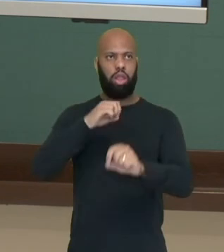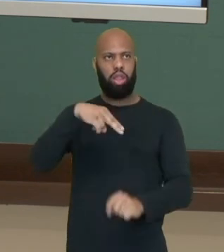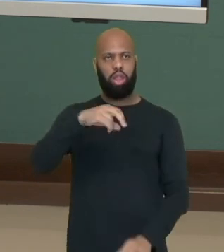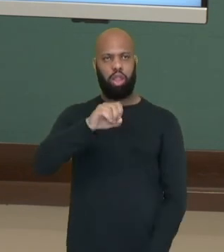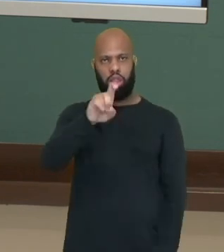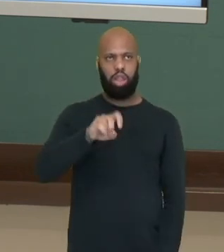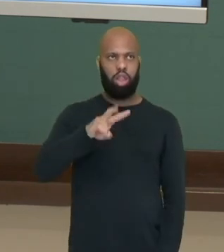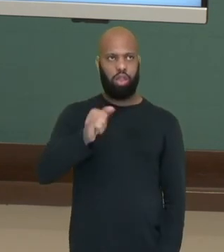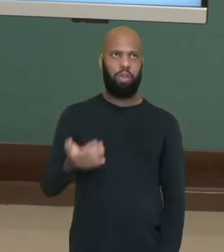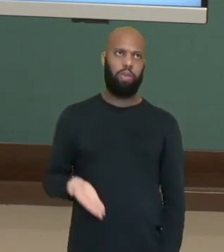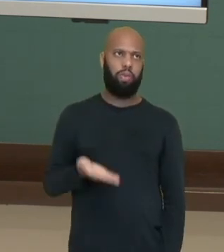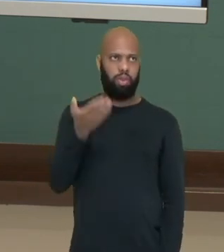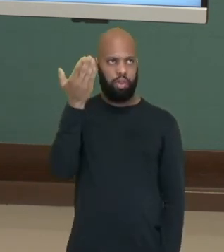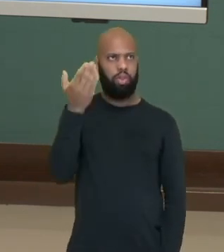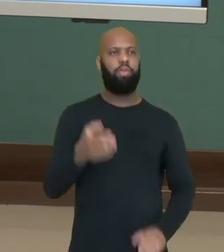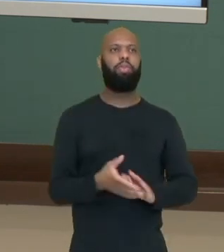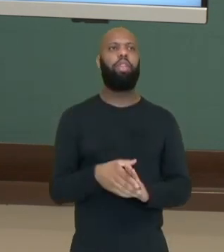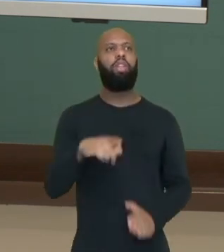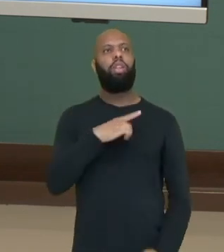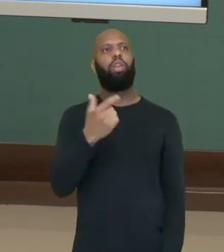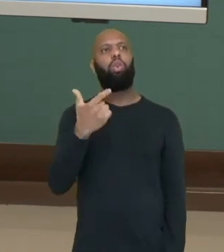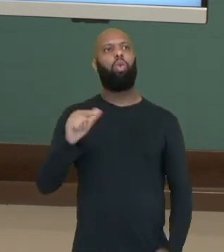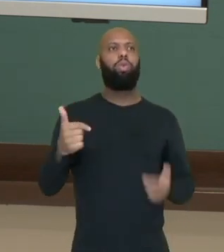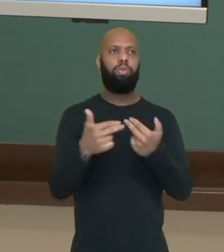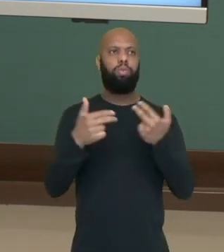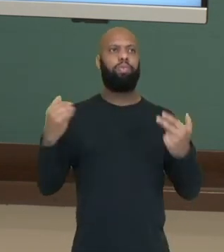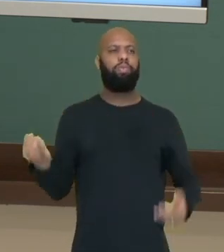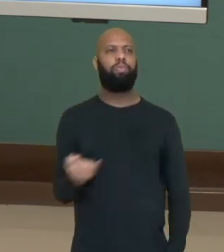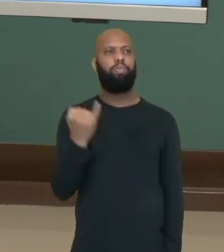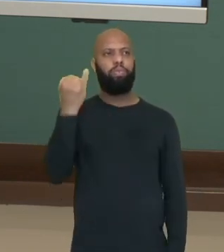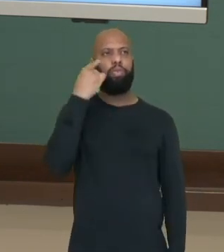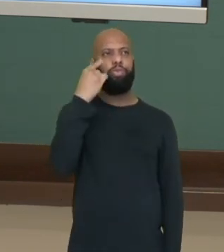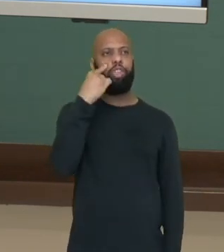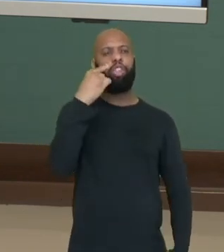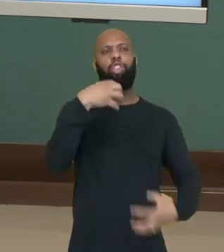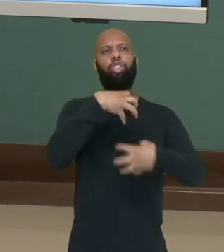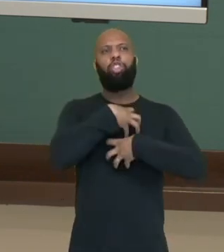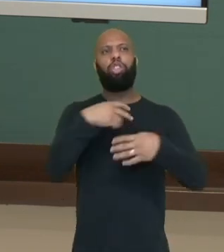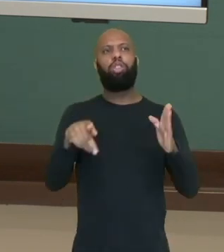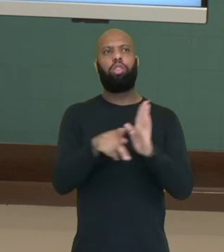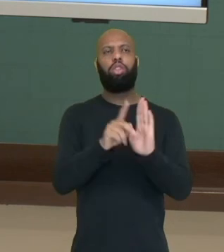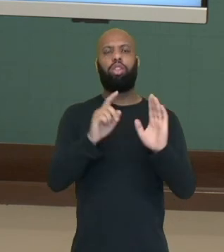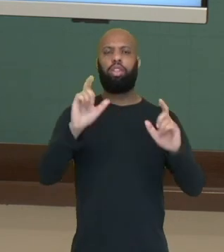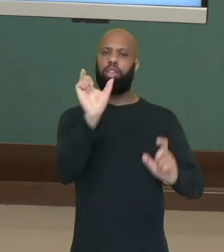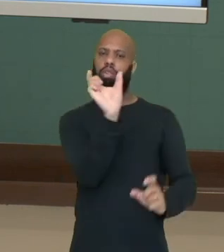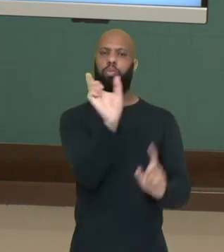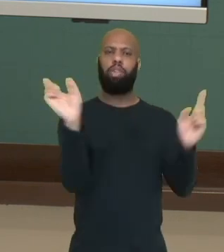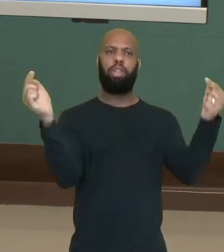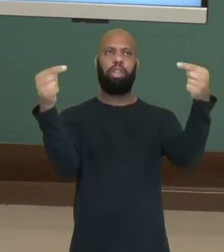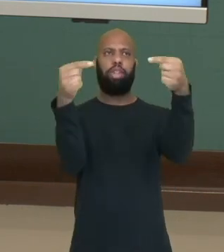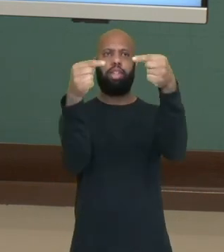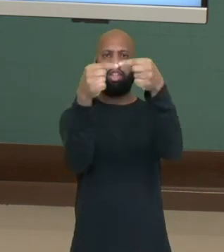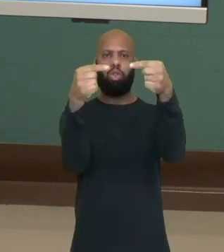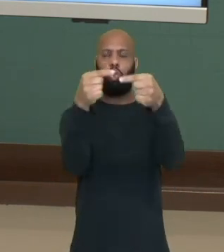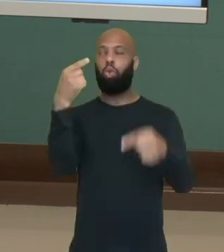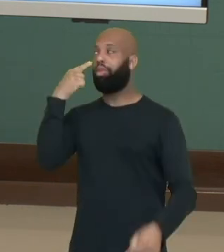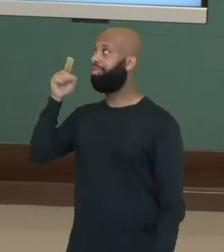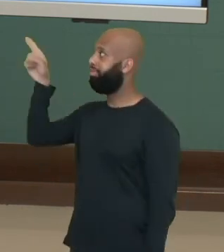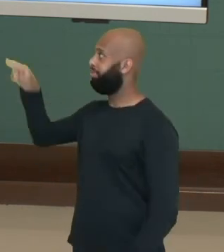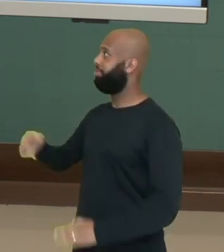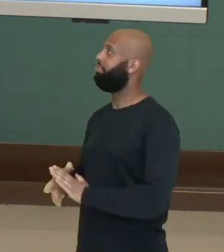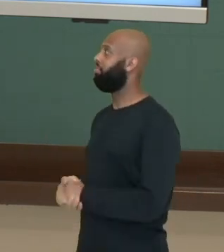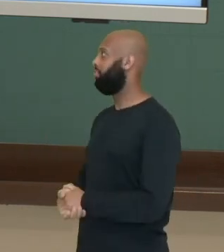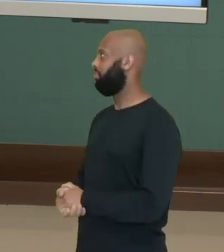química aumenta. E outra observação importante é ver a ligação aí desse circuito dessa maneira. O